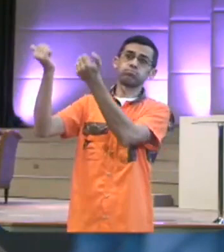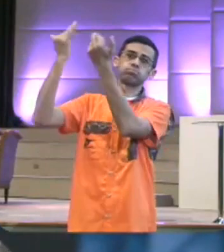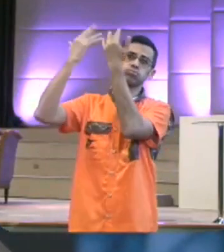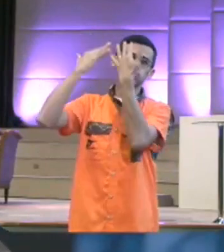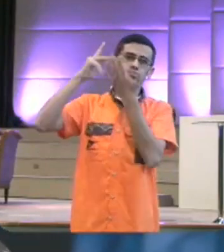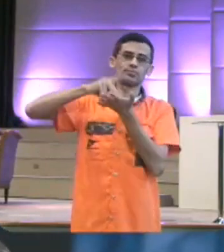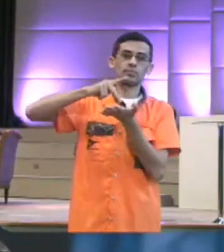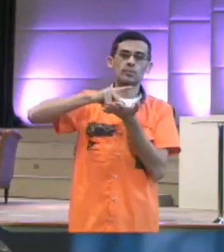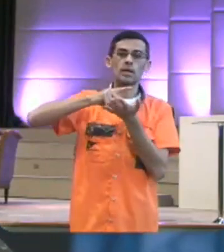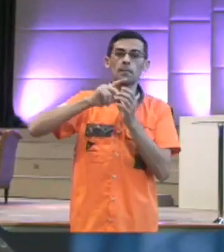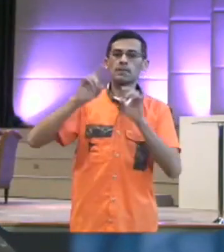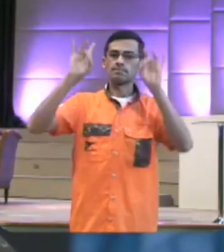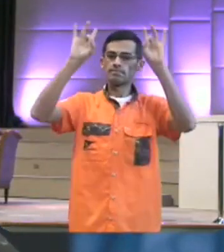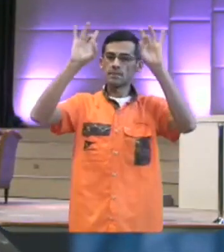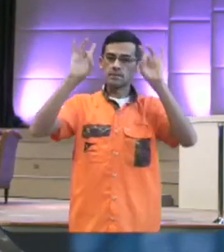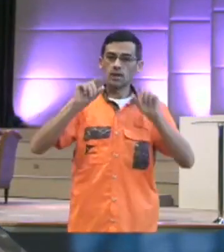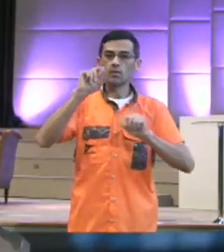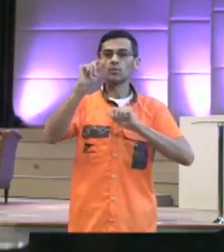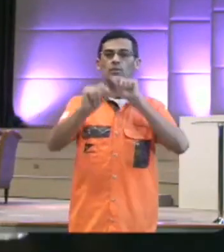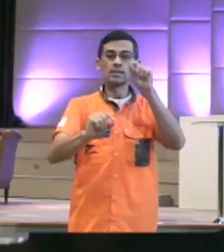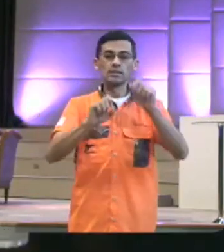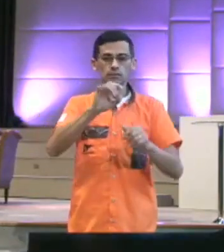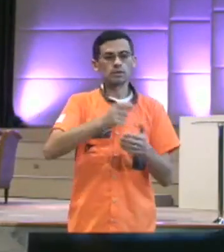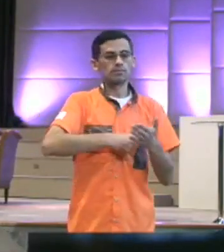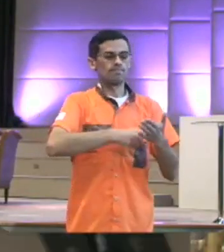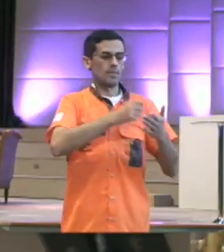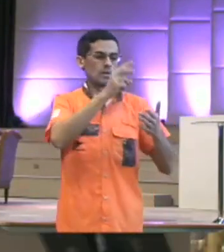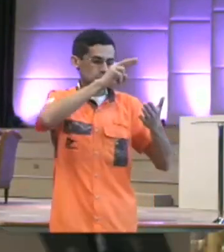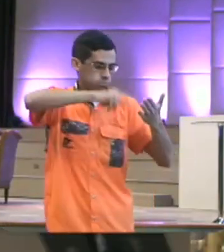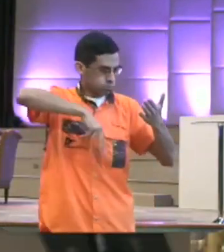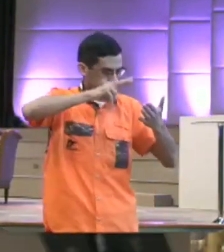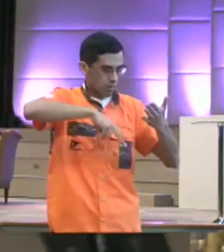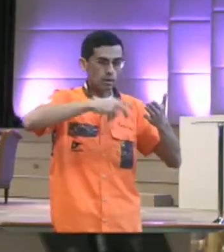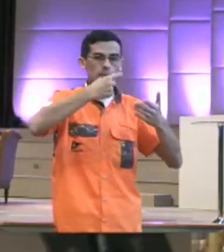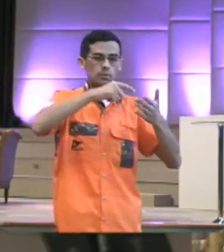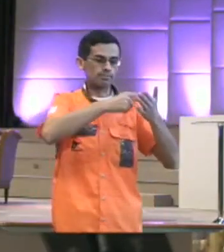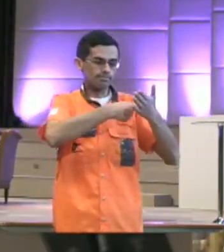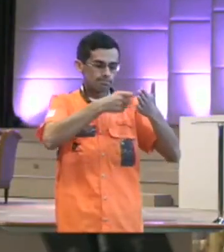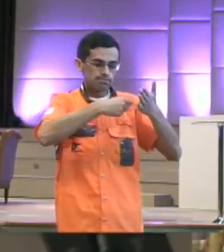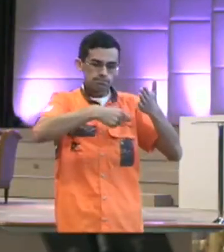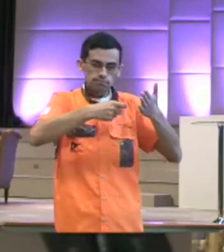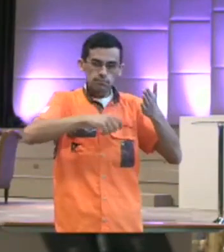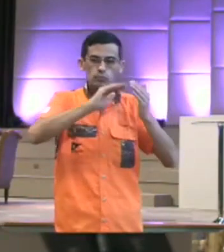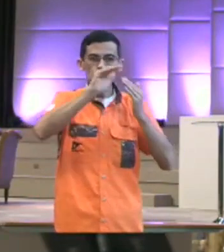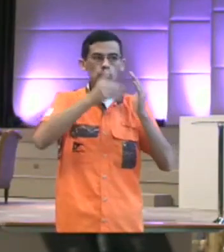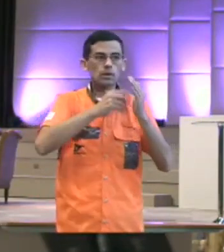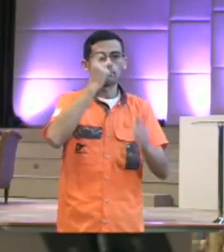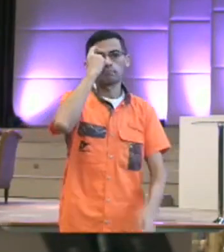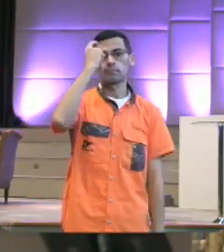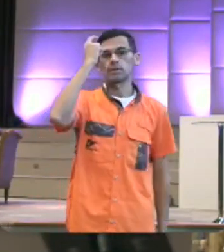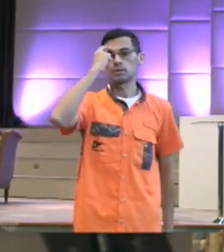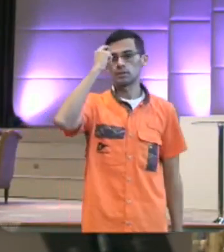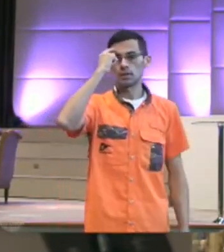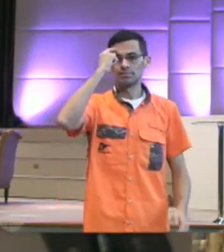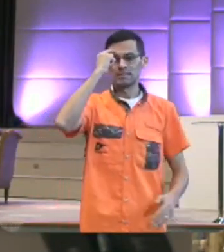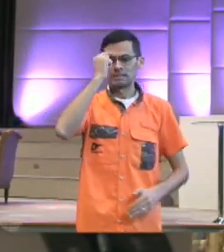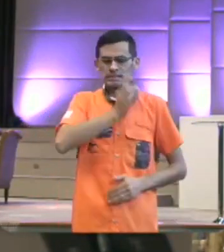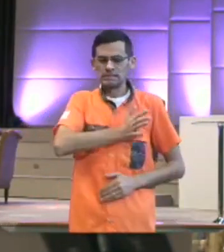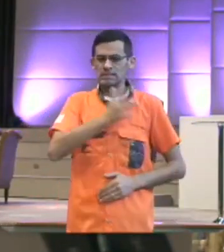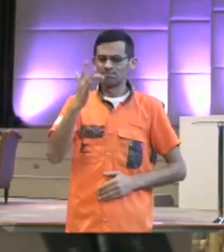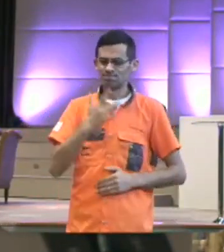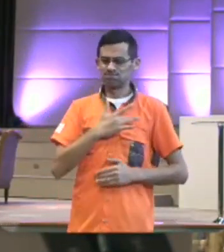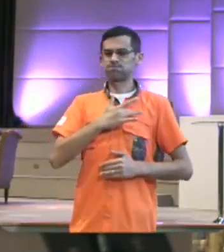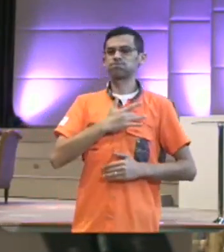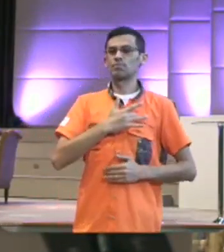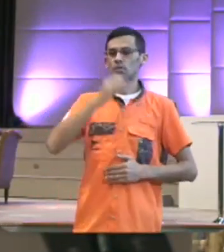abençoador, especialmente se você faz os exercícios, porque aí aquela hora é hora de reflexão, de